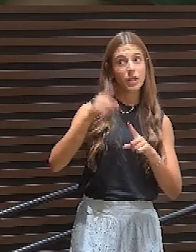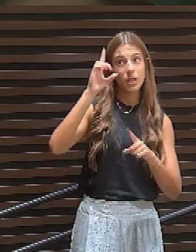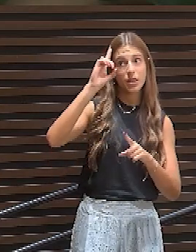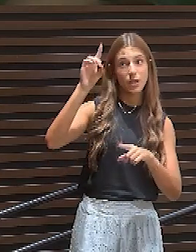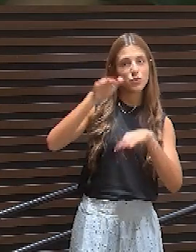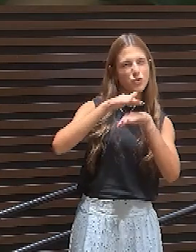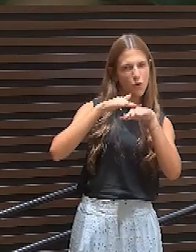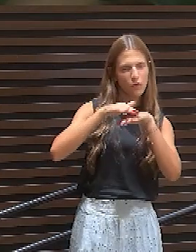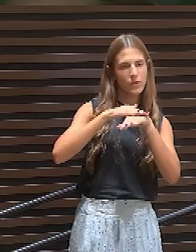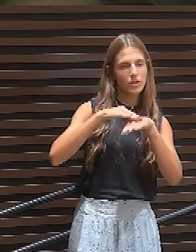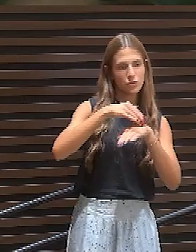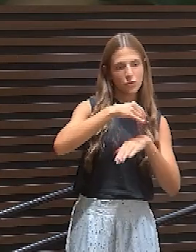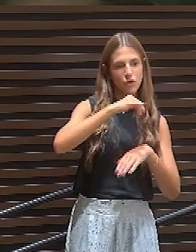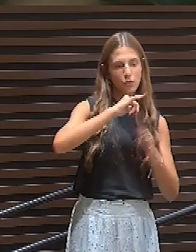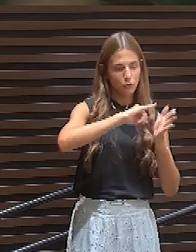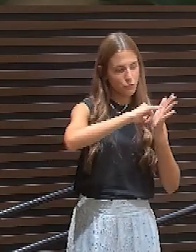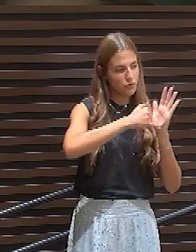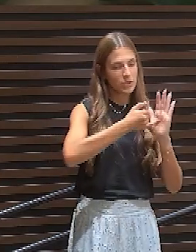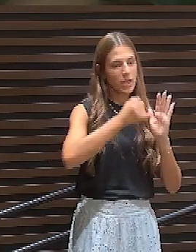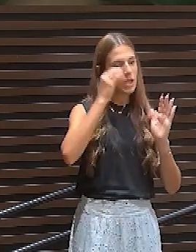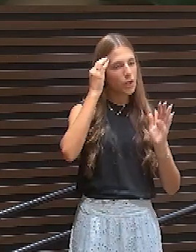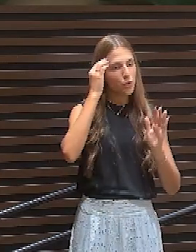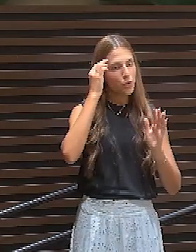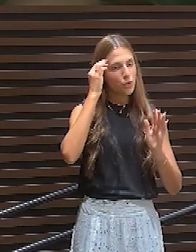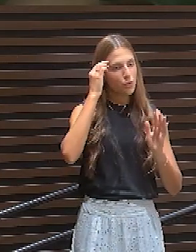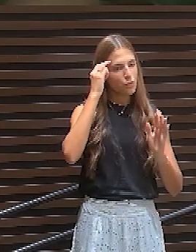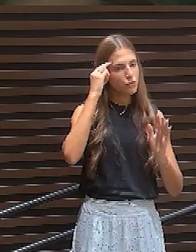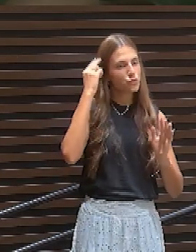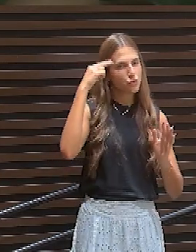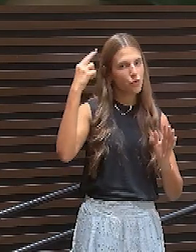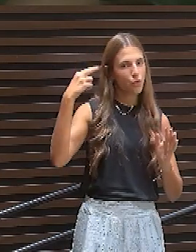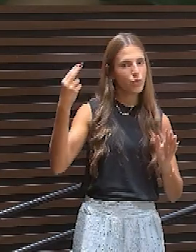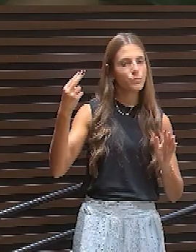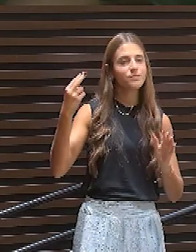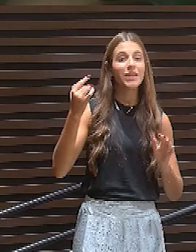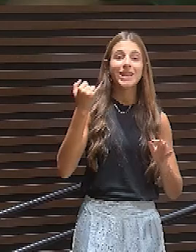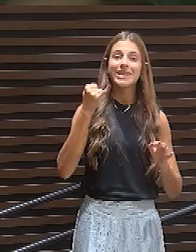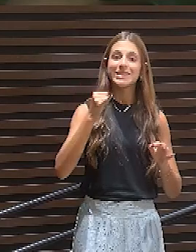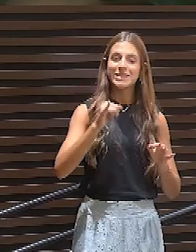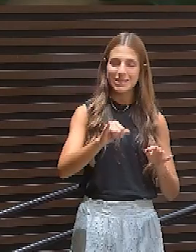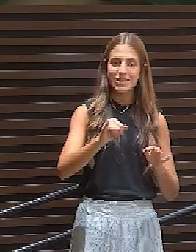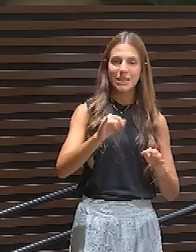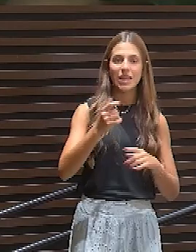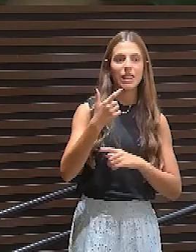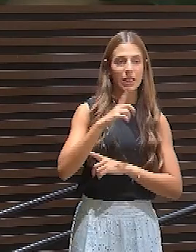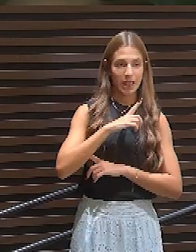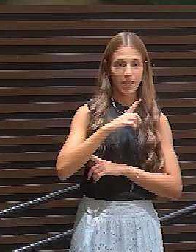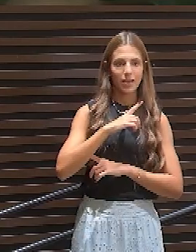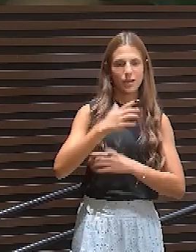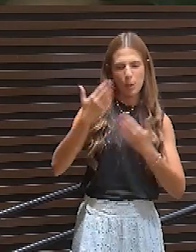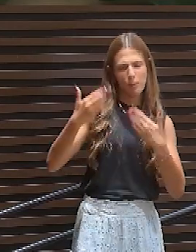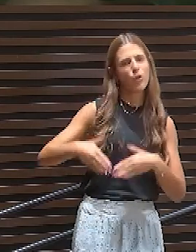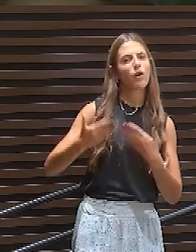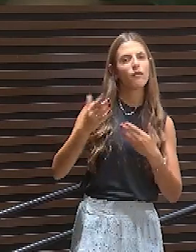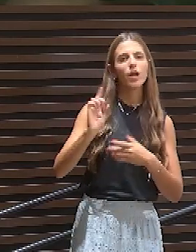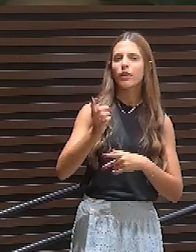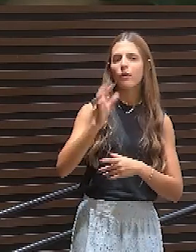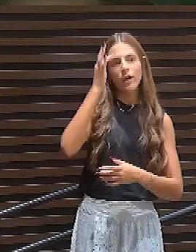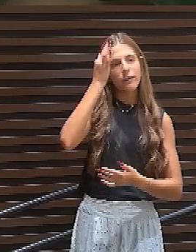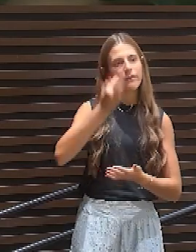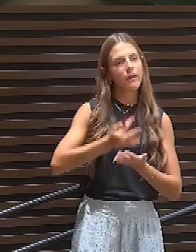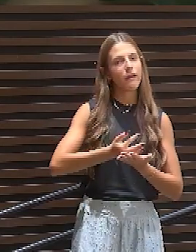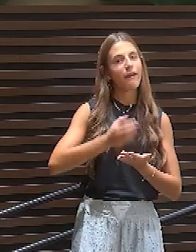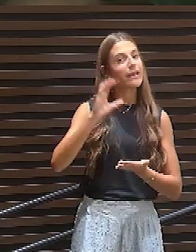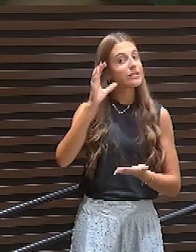Não tem evidências. Se tem evidências, não é fé, é constatação, é ciência.